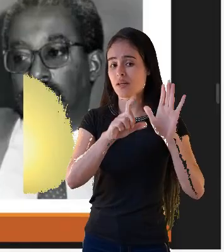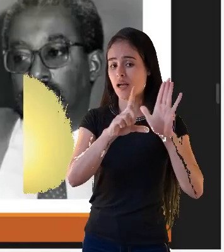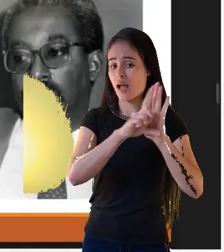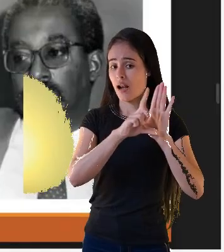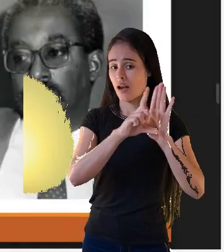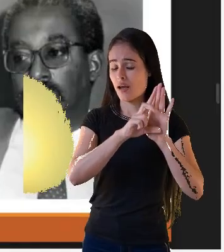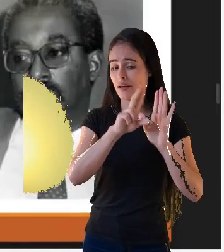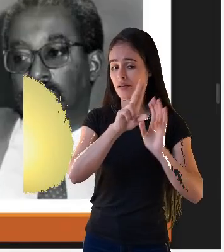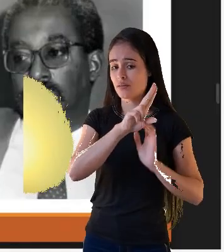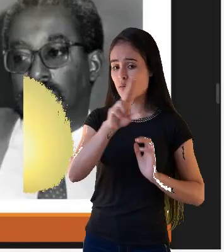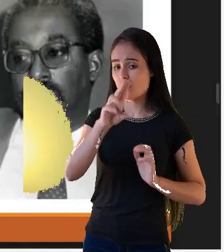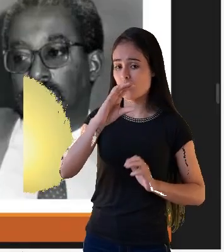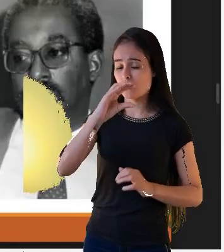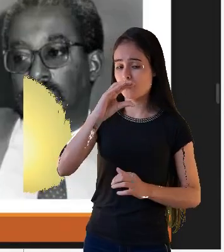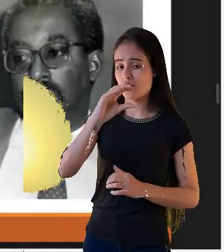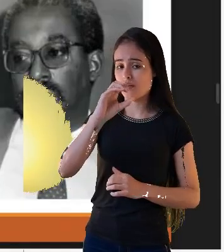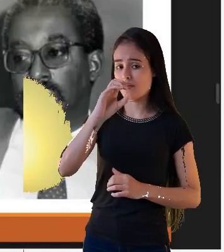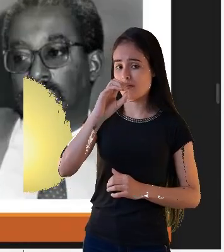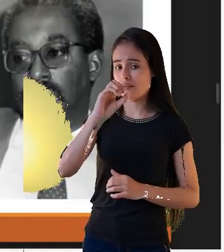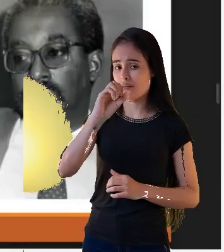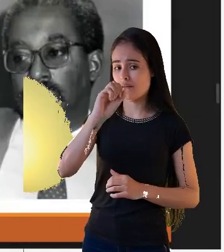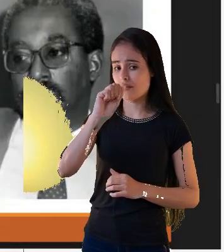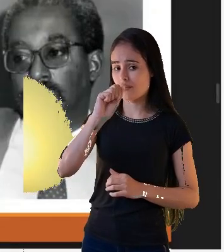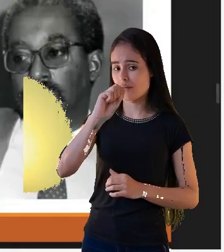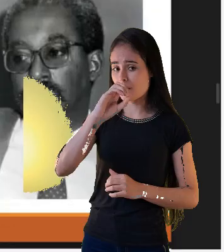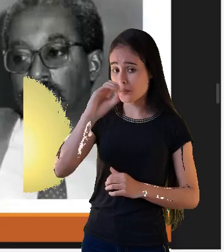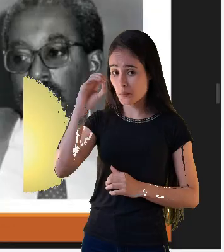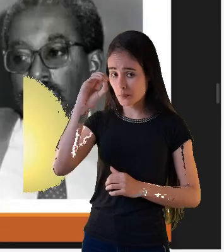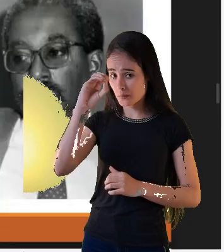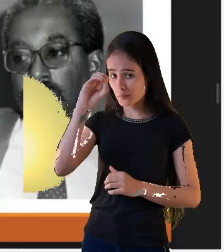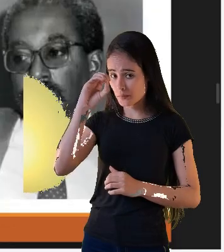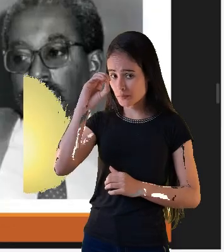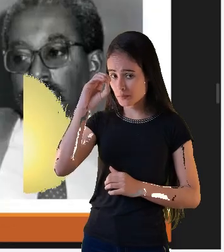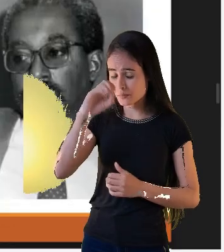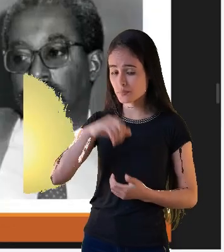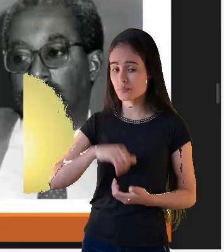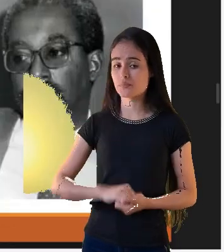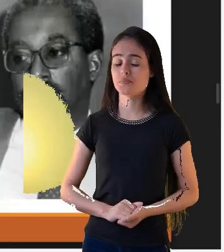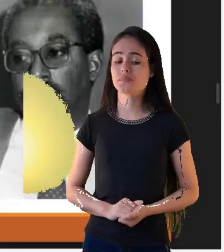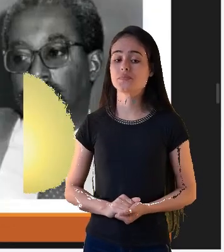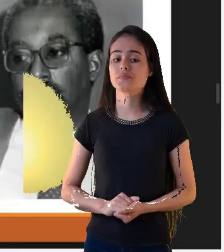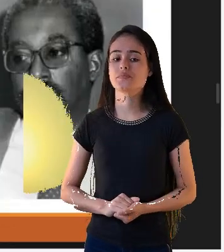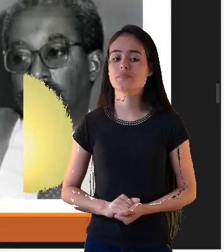e ele propôs,